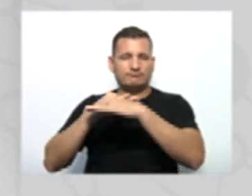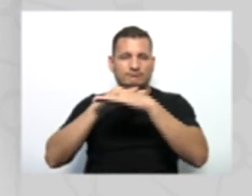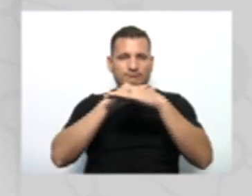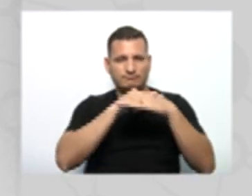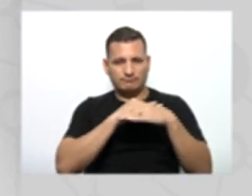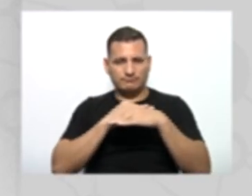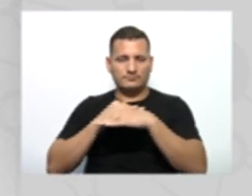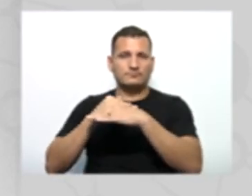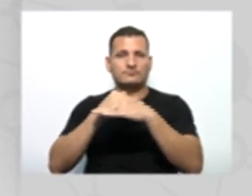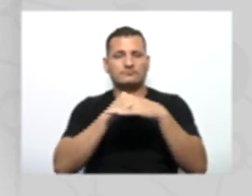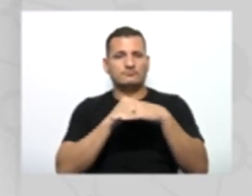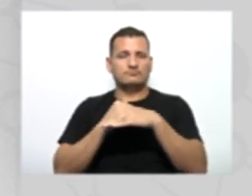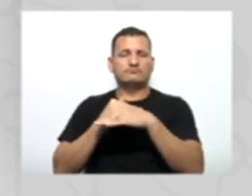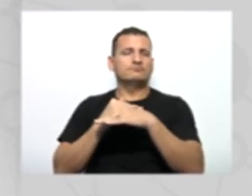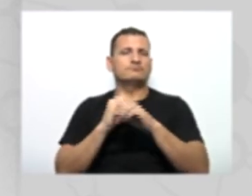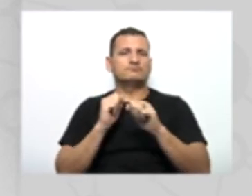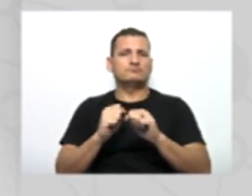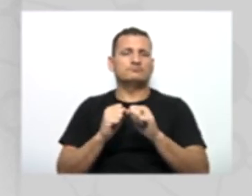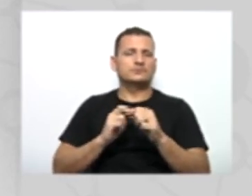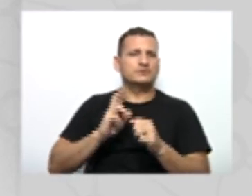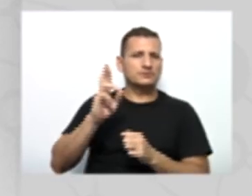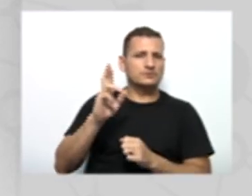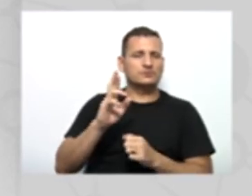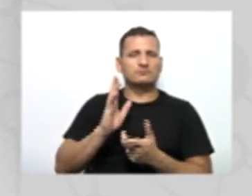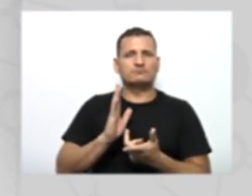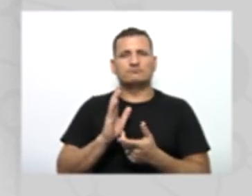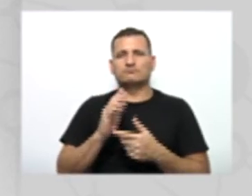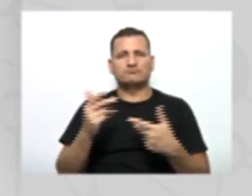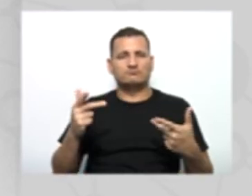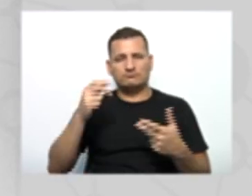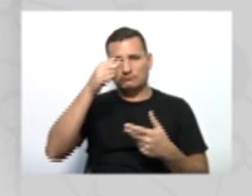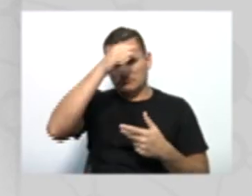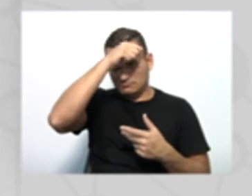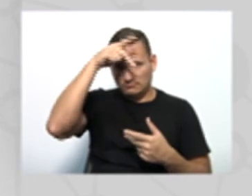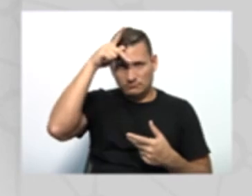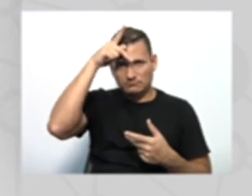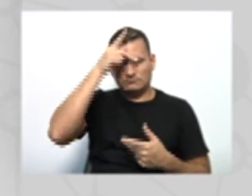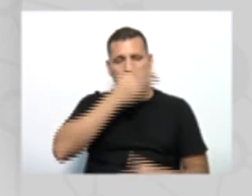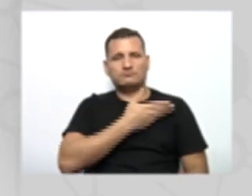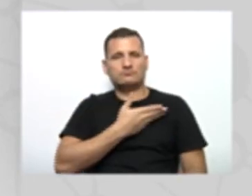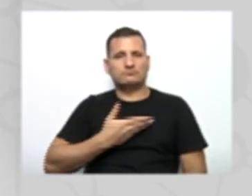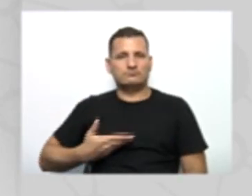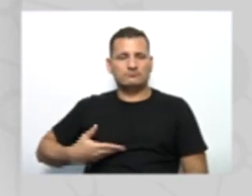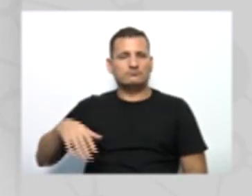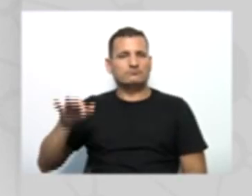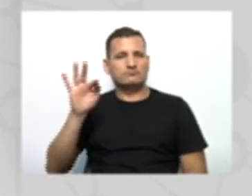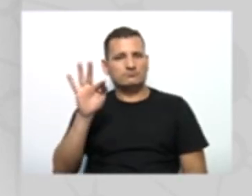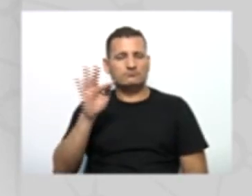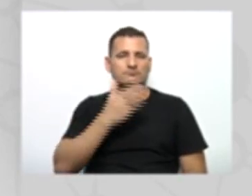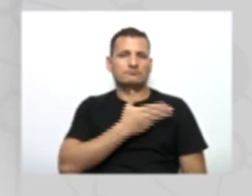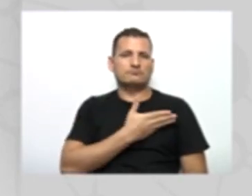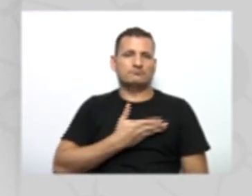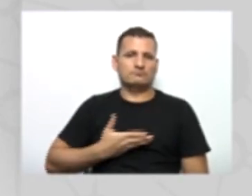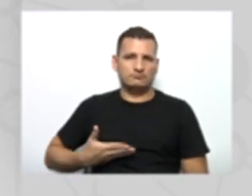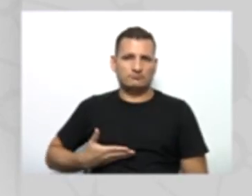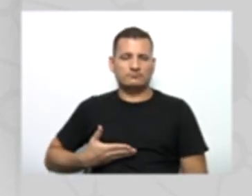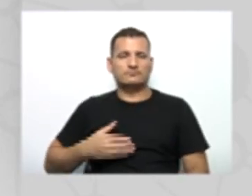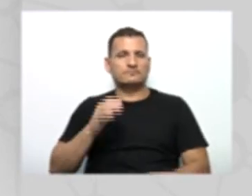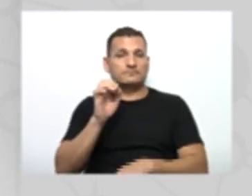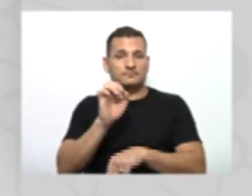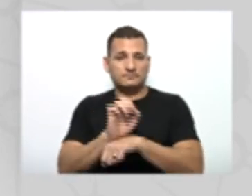instrumento legal para poder expressar esse sentimento, para poder expressar uma ideia que possa ajudar a